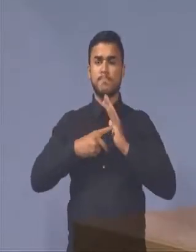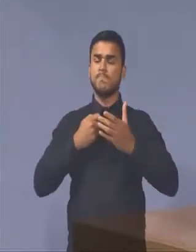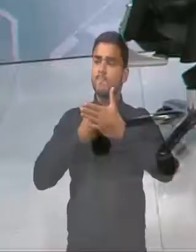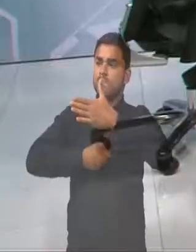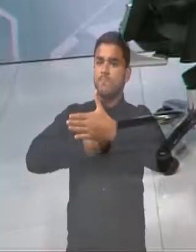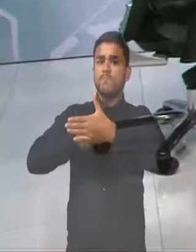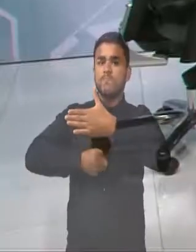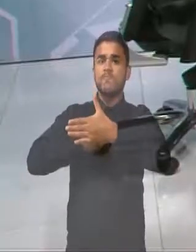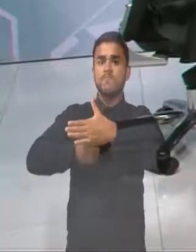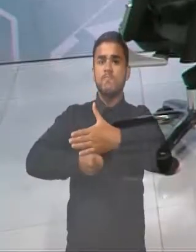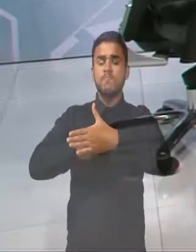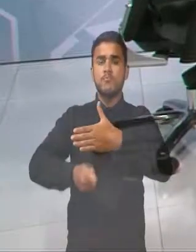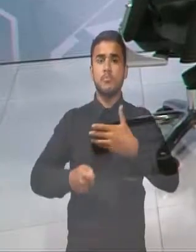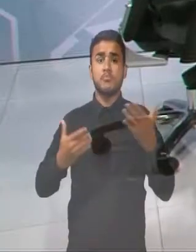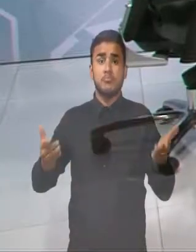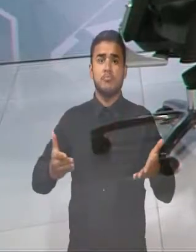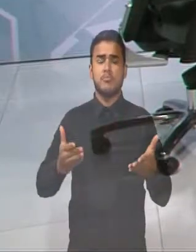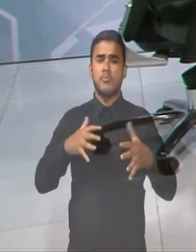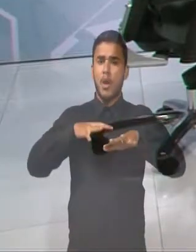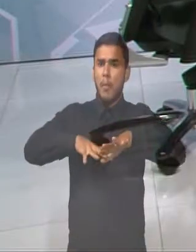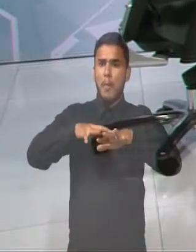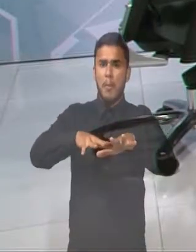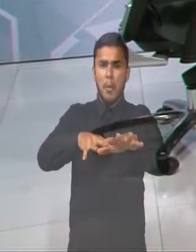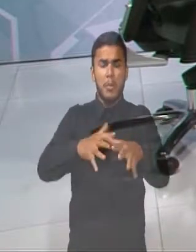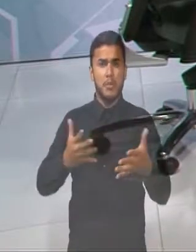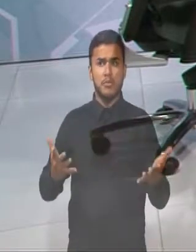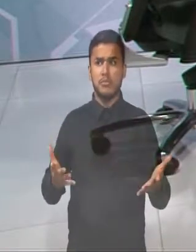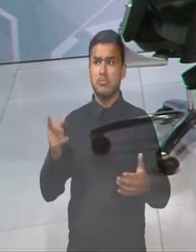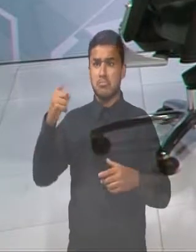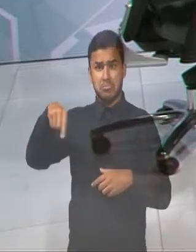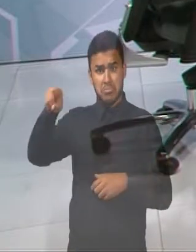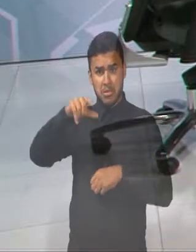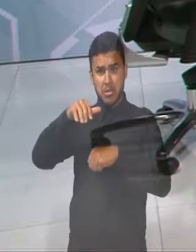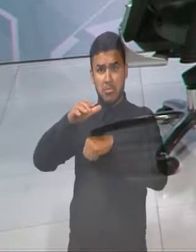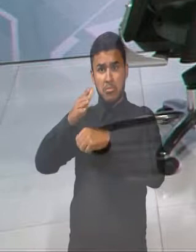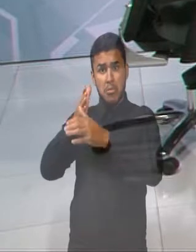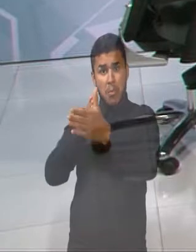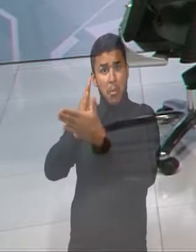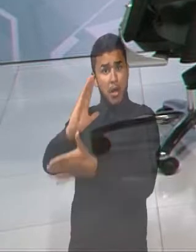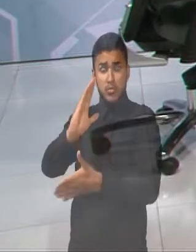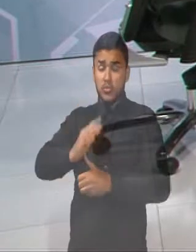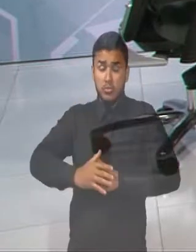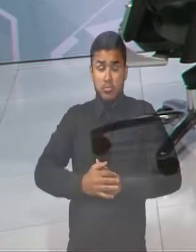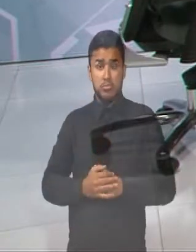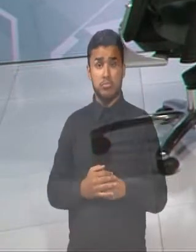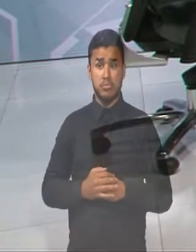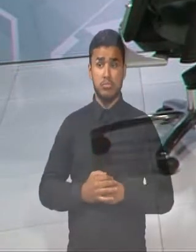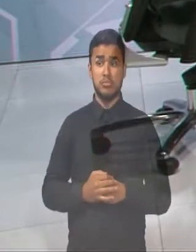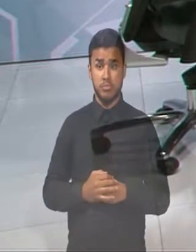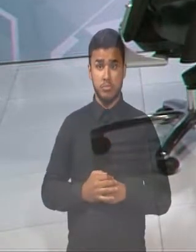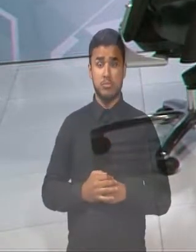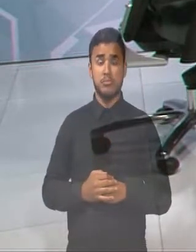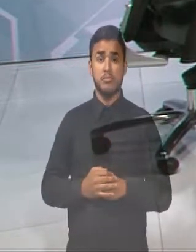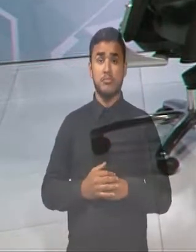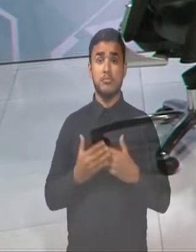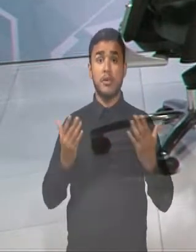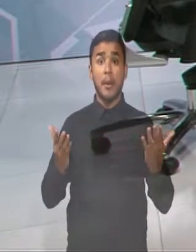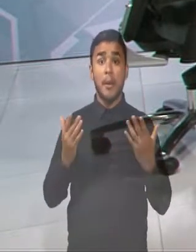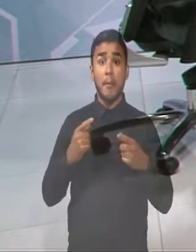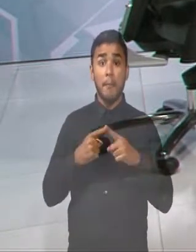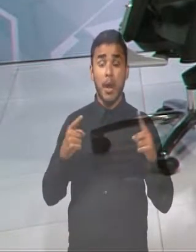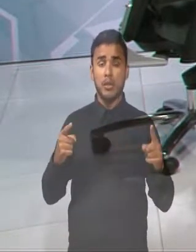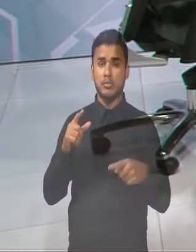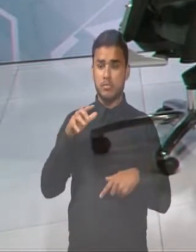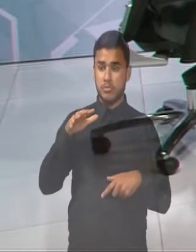não só fizeram pelas mídias, como fizeram pelas ruas. Eu não vi ninguém deixar de aprovar a lei, é isso que eu estou dizendo. A mobilização das massas